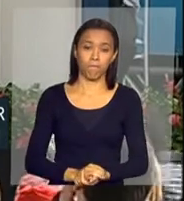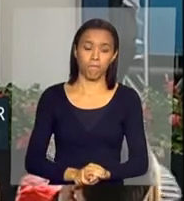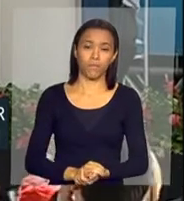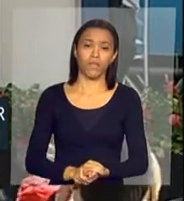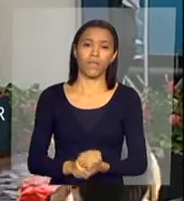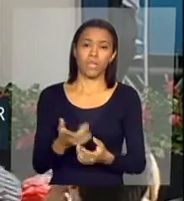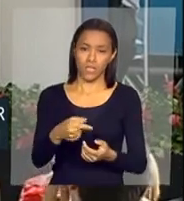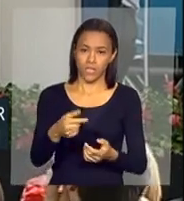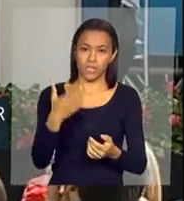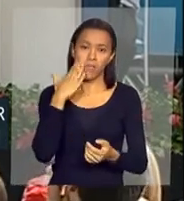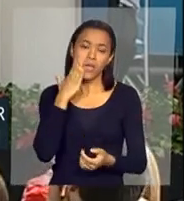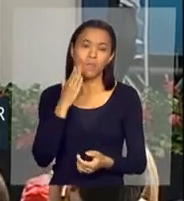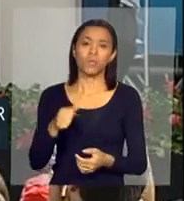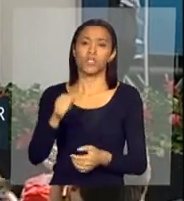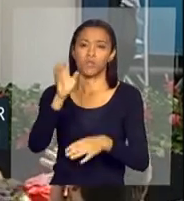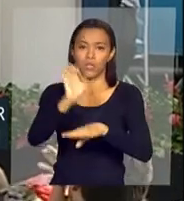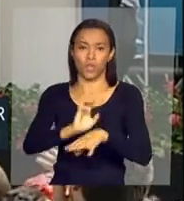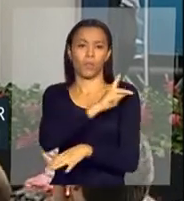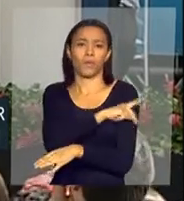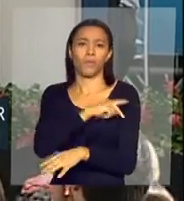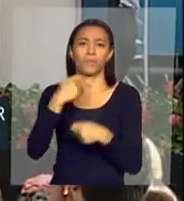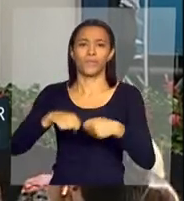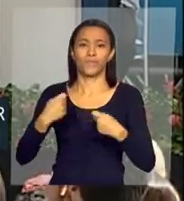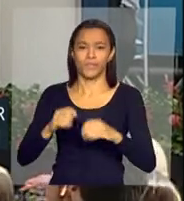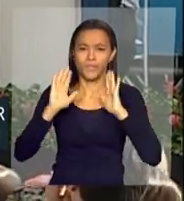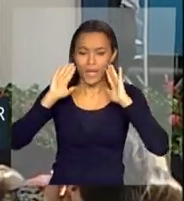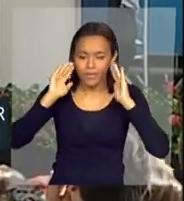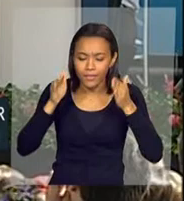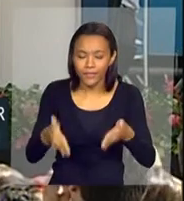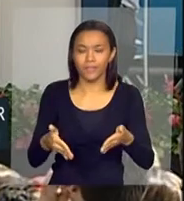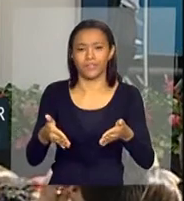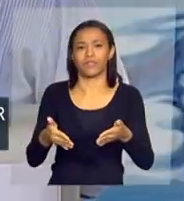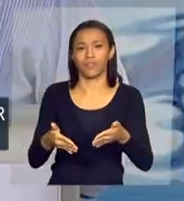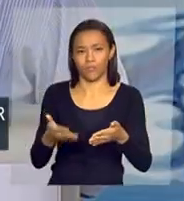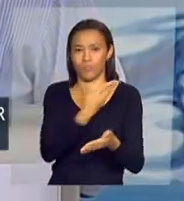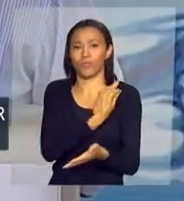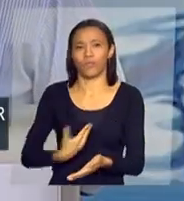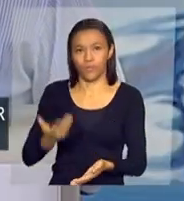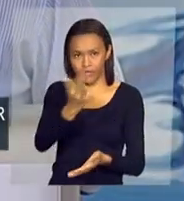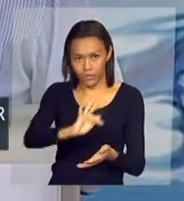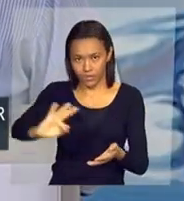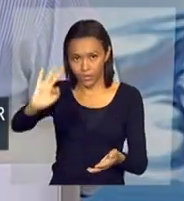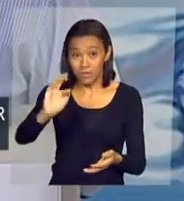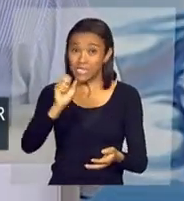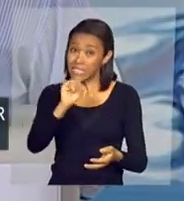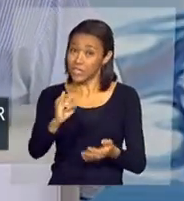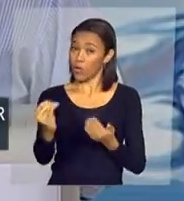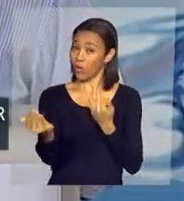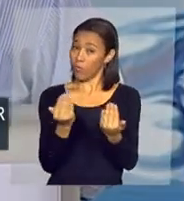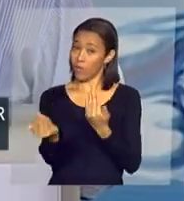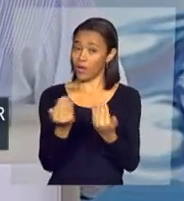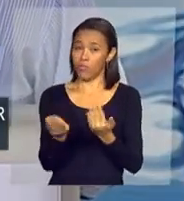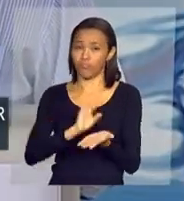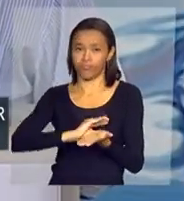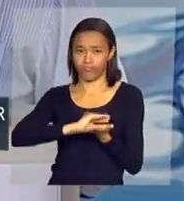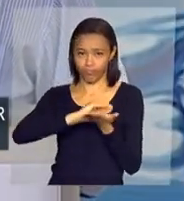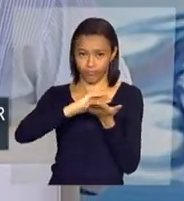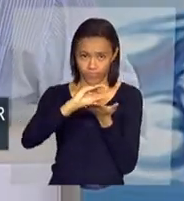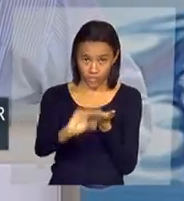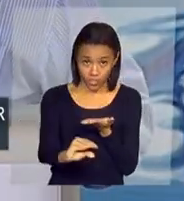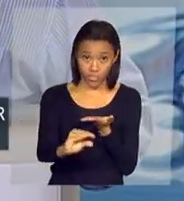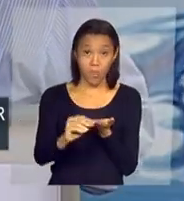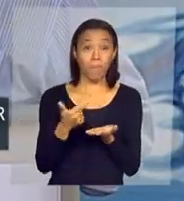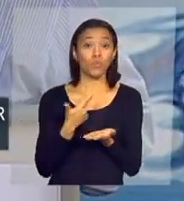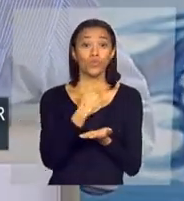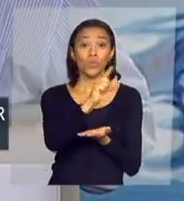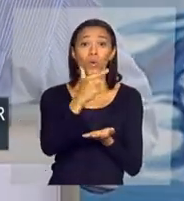considerando que o Piauí carece de mais atenção por parte do governo federal, se compararmos os investimentos que são levados